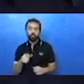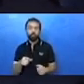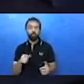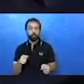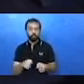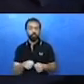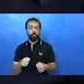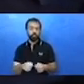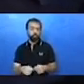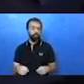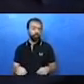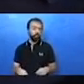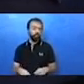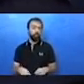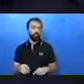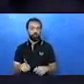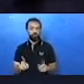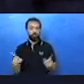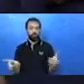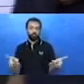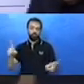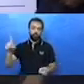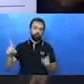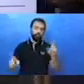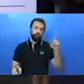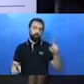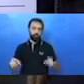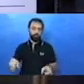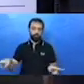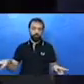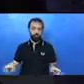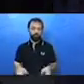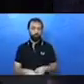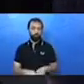em todas essas direções da rosa do vento.